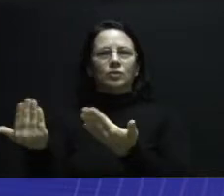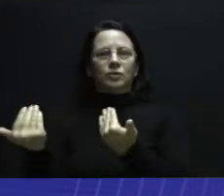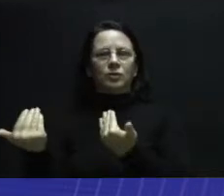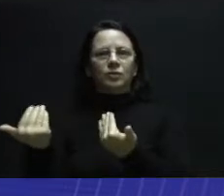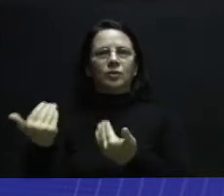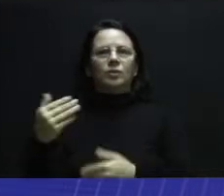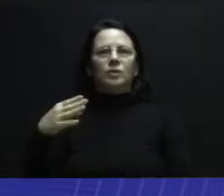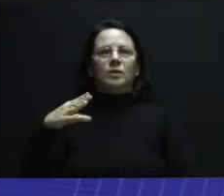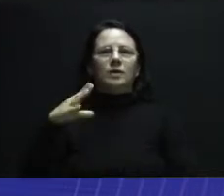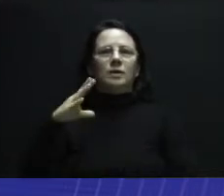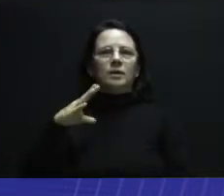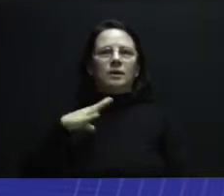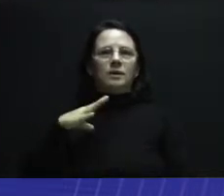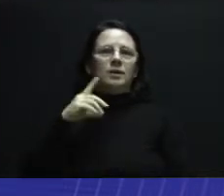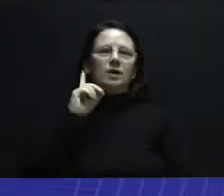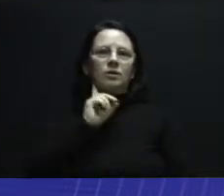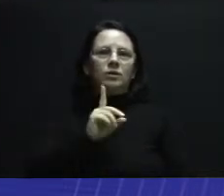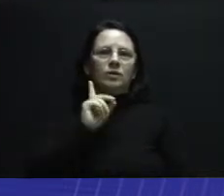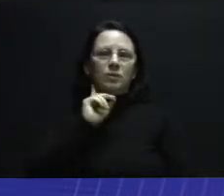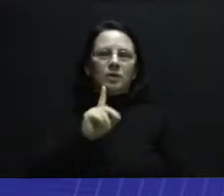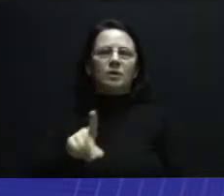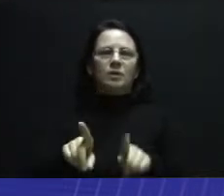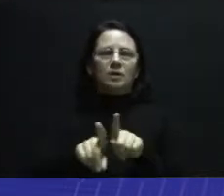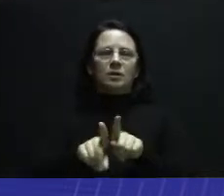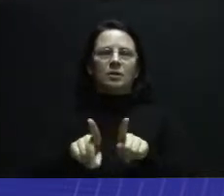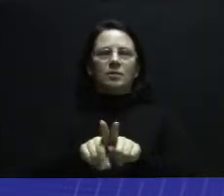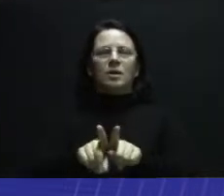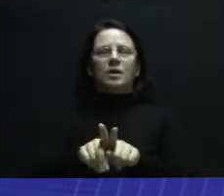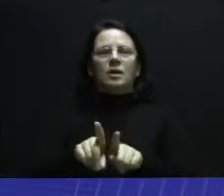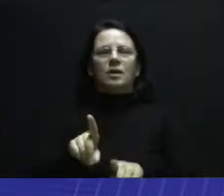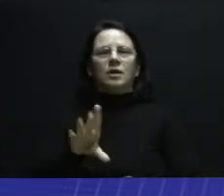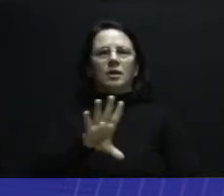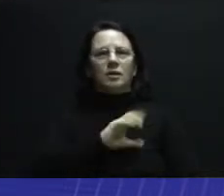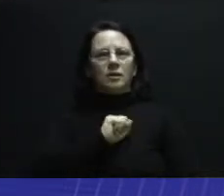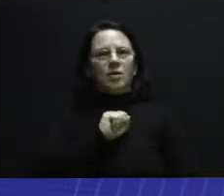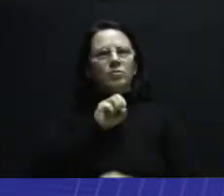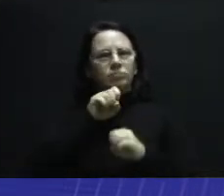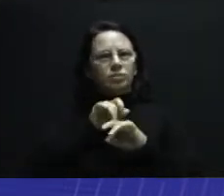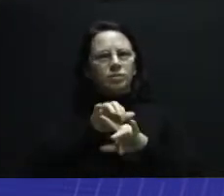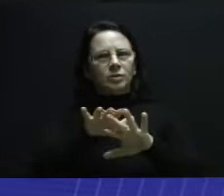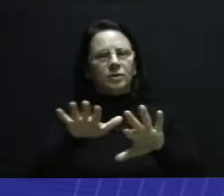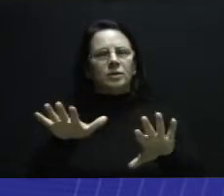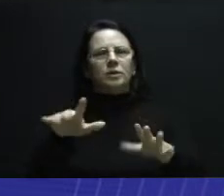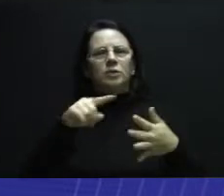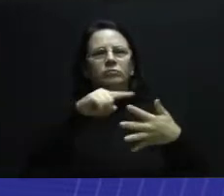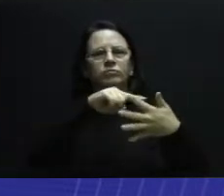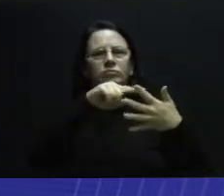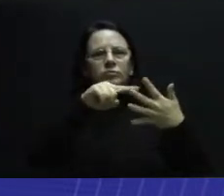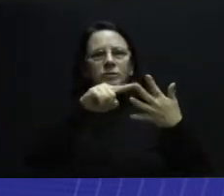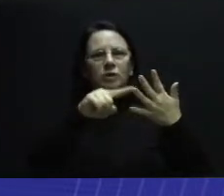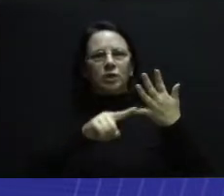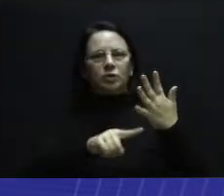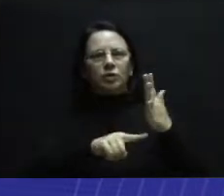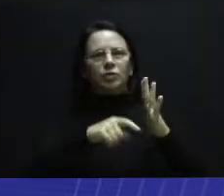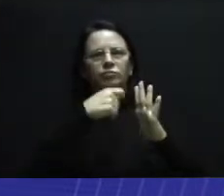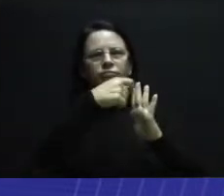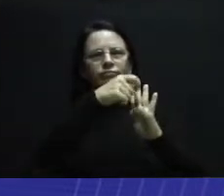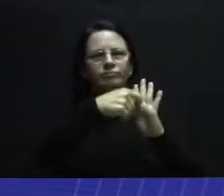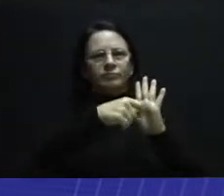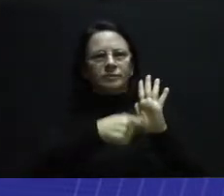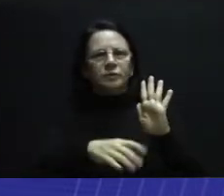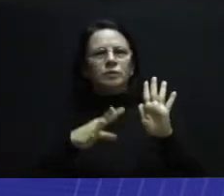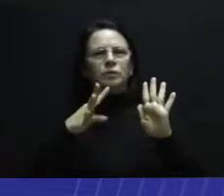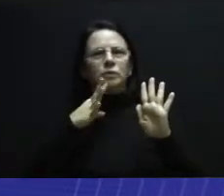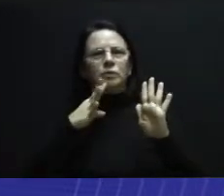responsável pela publicação Pedagogia do Amor. Nosso orador tem diversos artigos publicados em